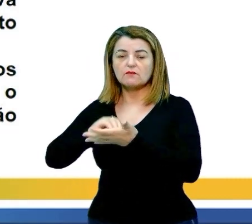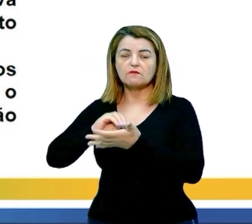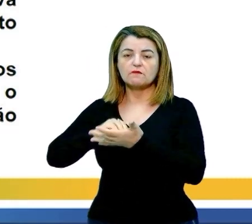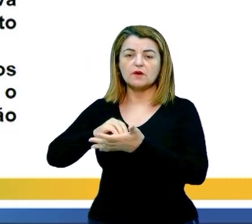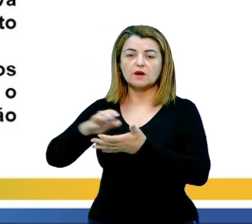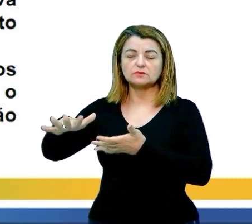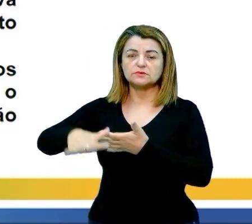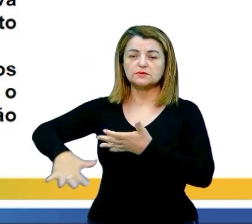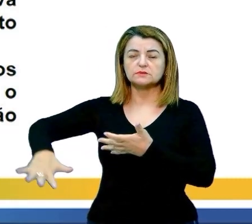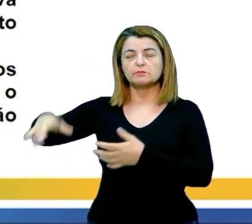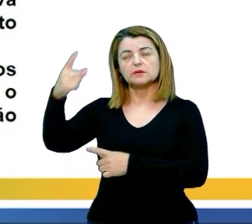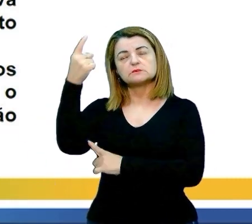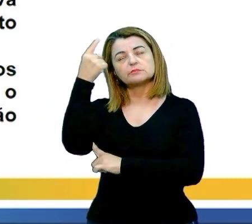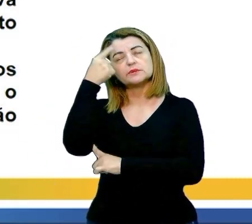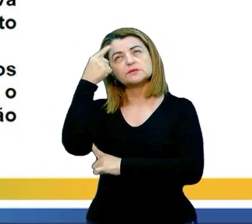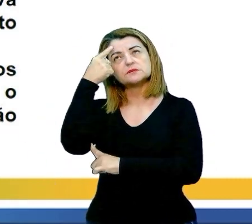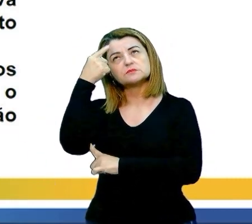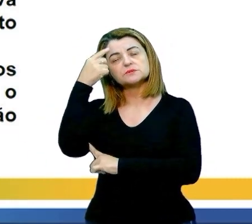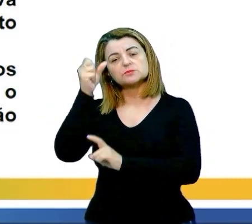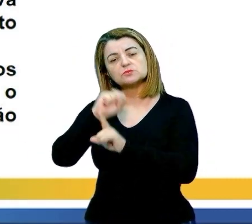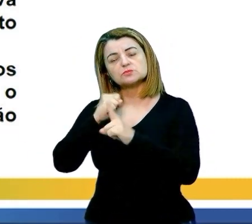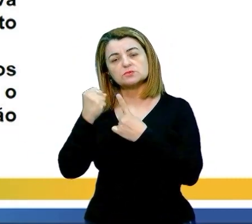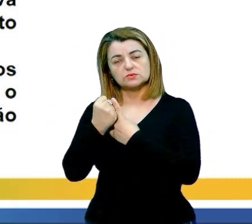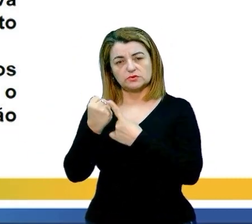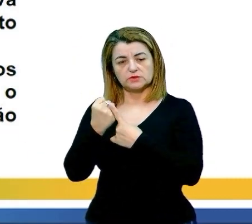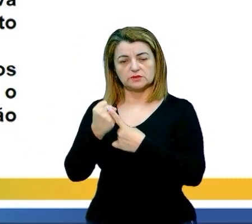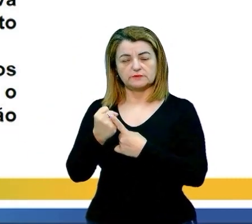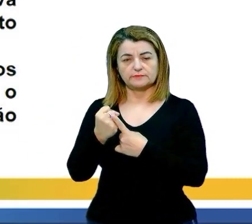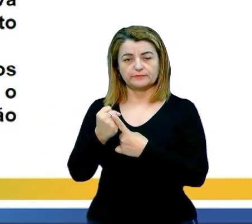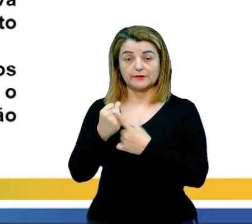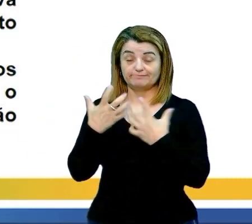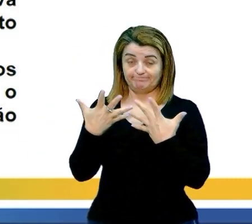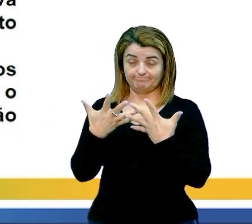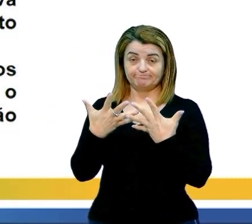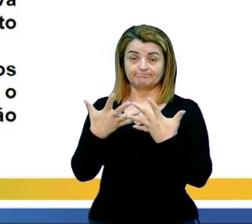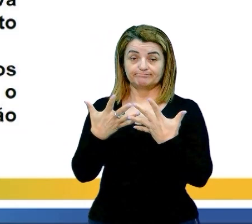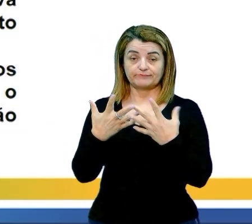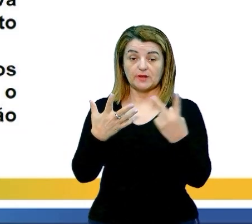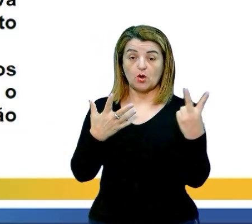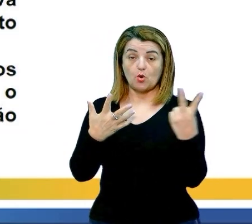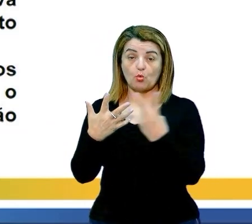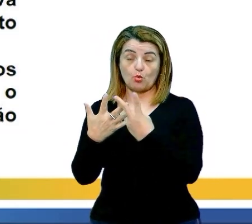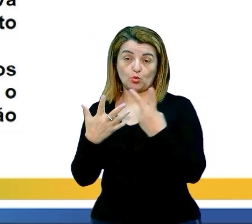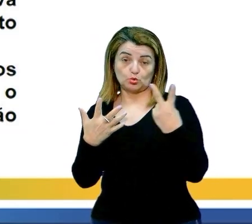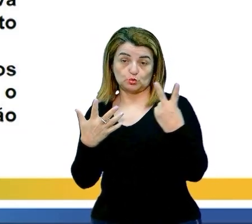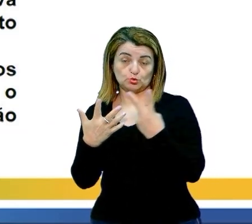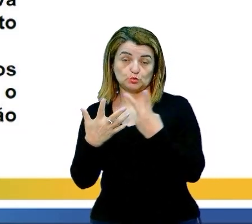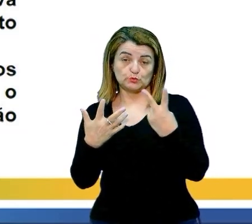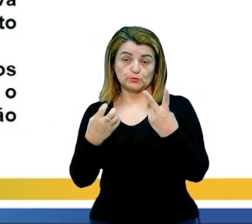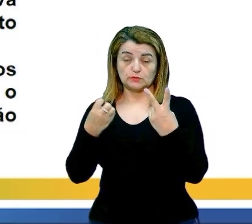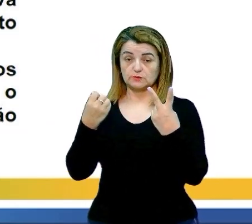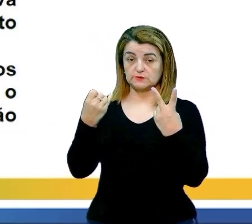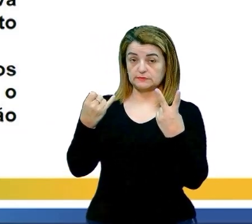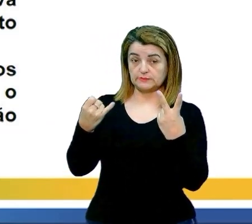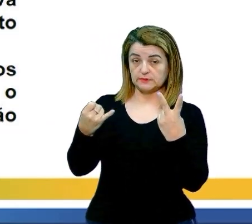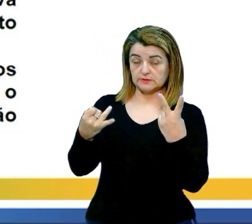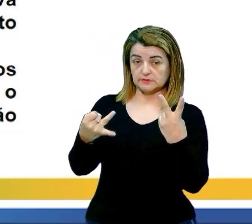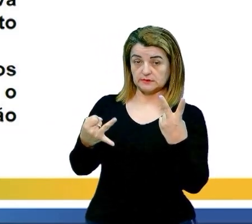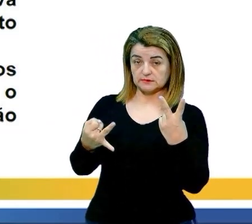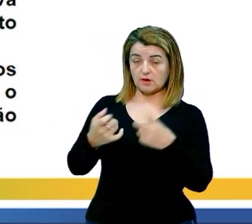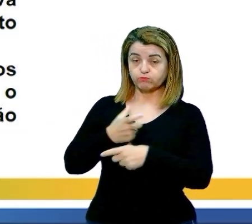espaços reflexivos em nossa sociedade. Pelo contrário, os dois estão tratando da questão